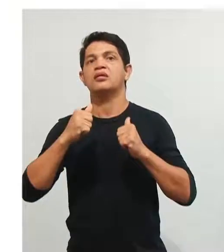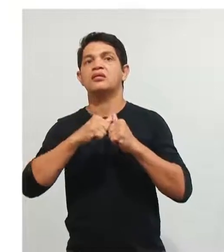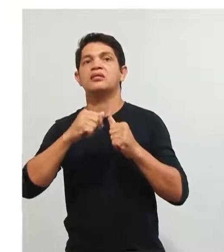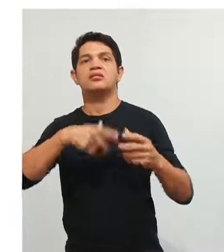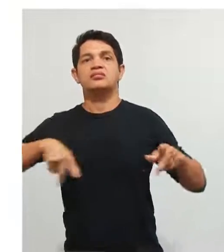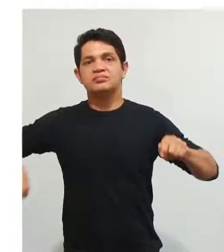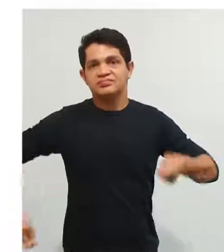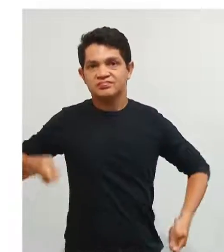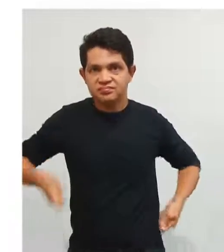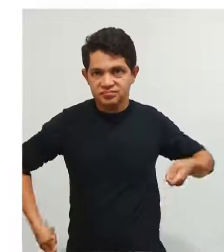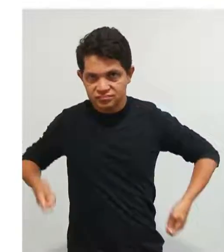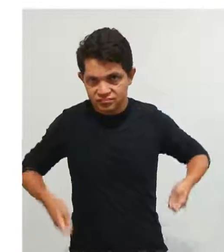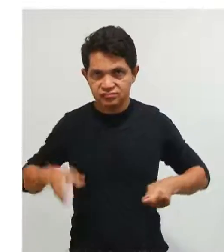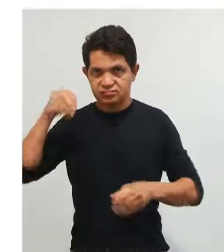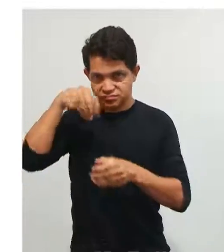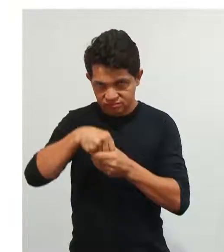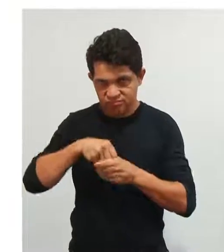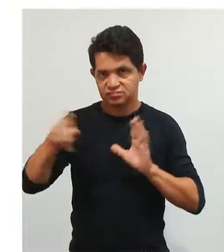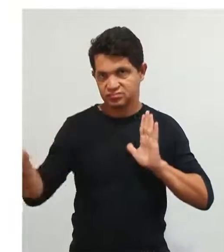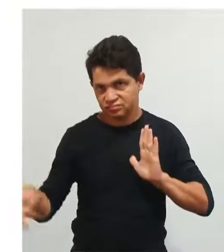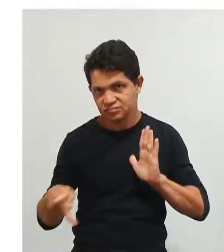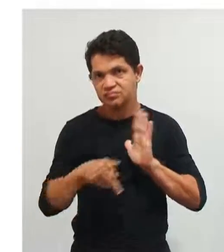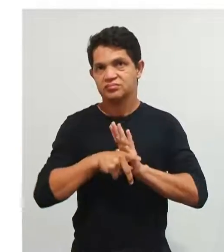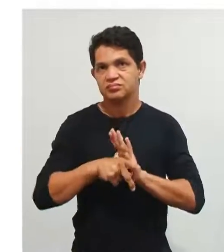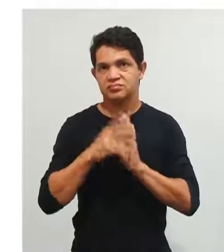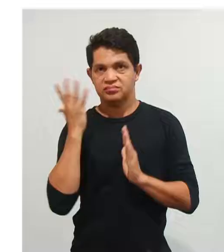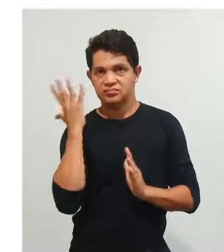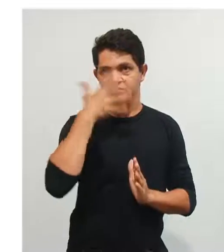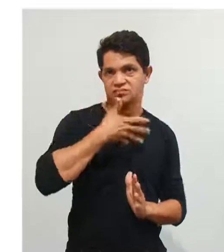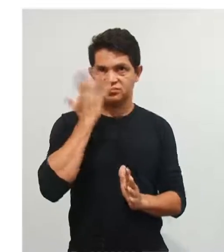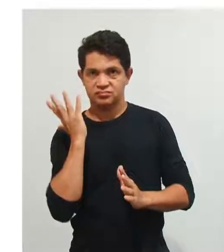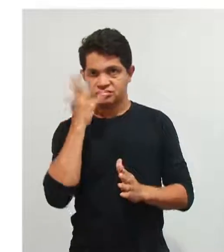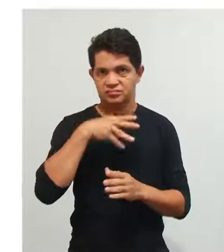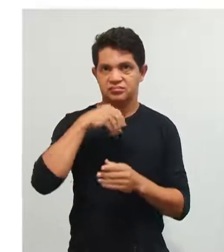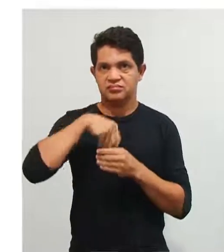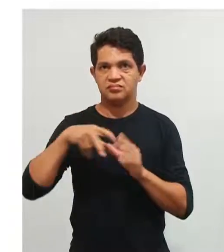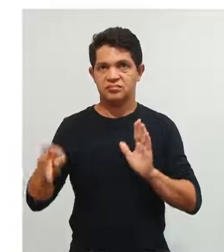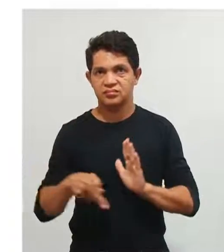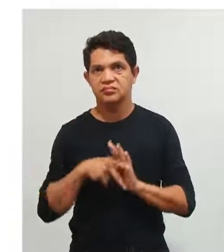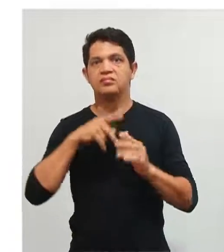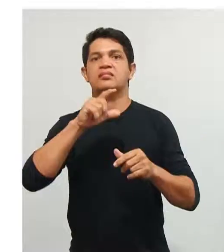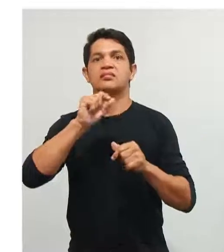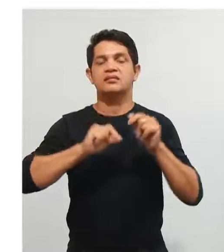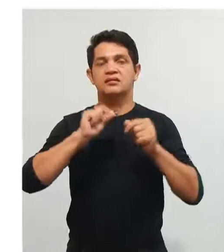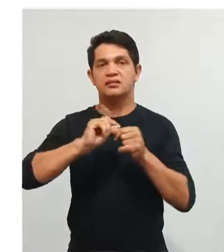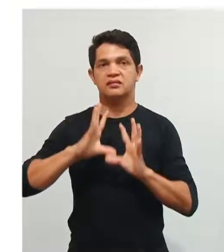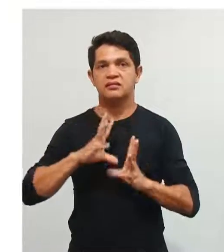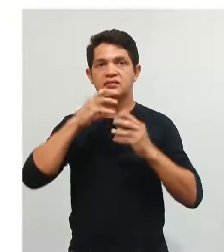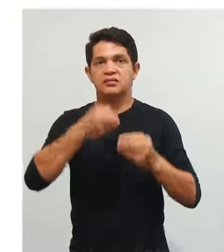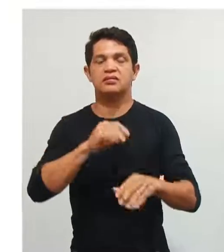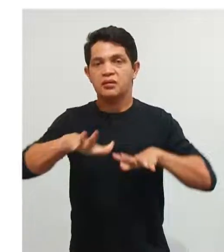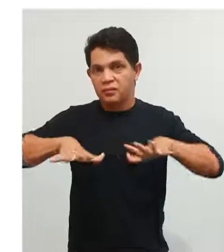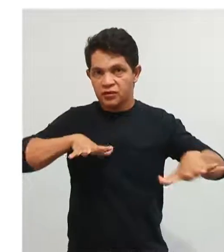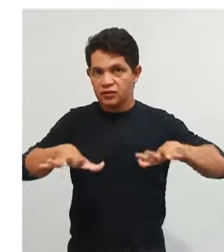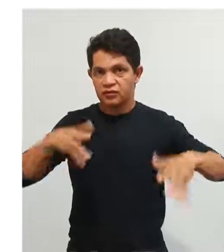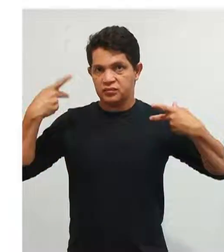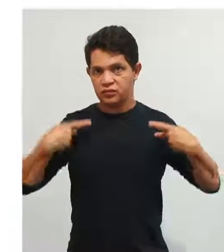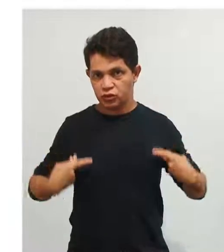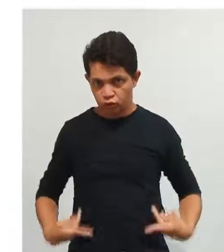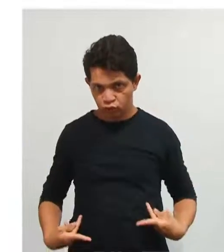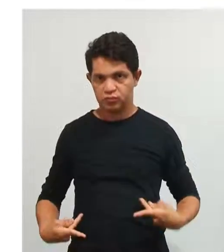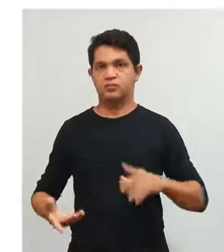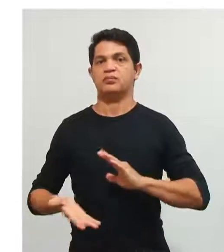baião típico de Marajó. A dança do carimbó é realizada em pares e marcada por movimentos